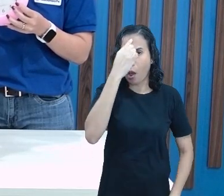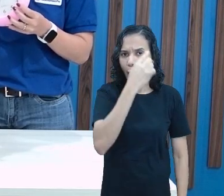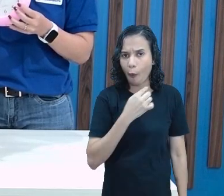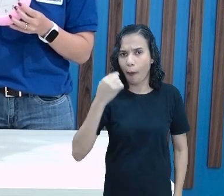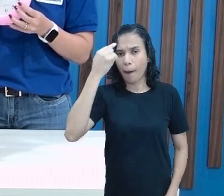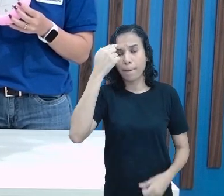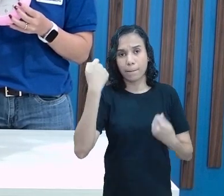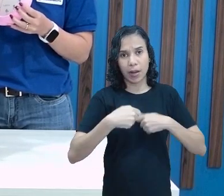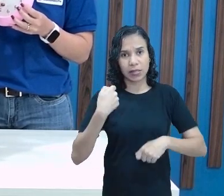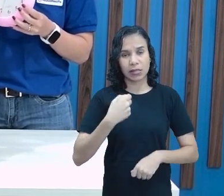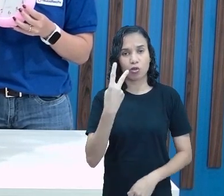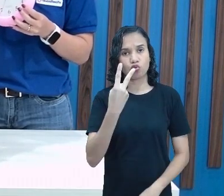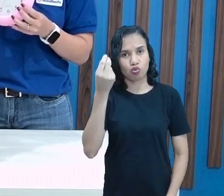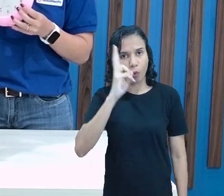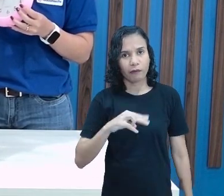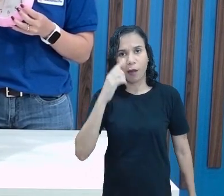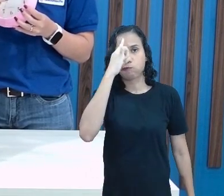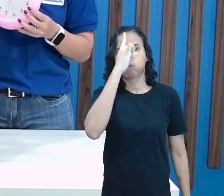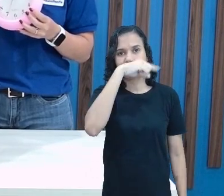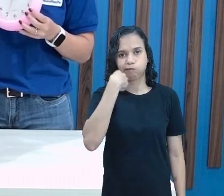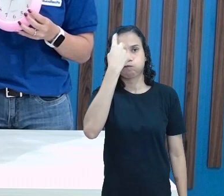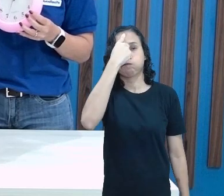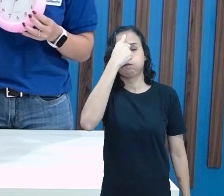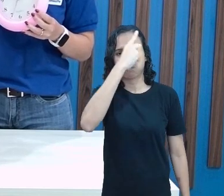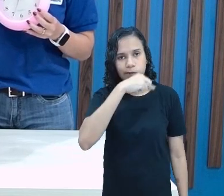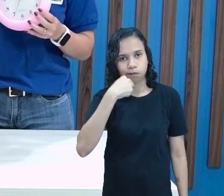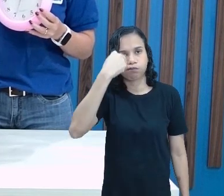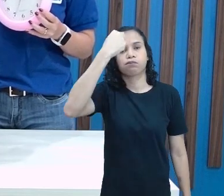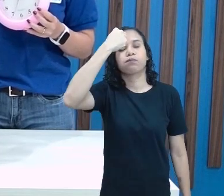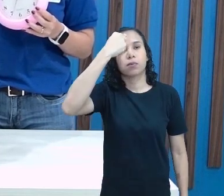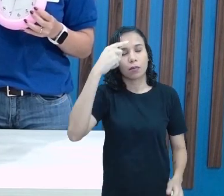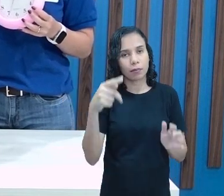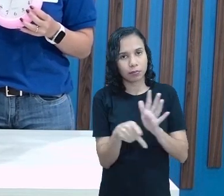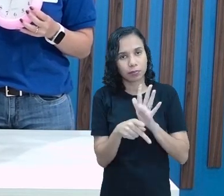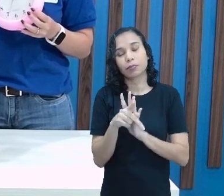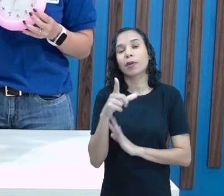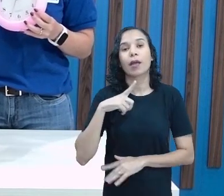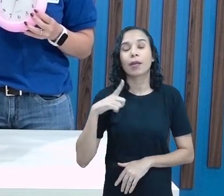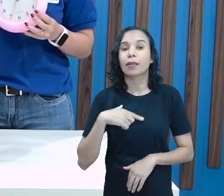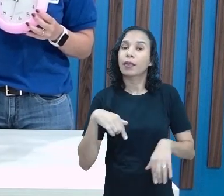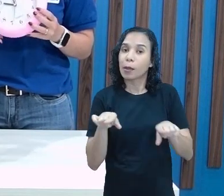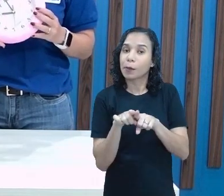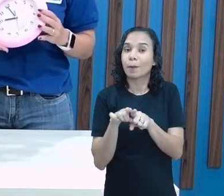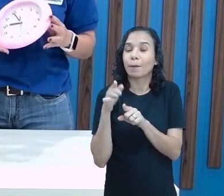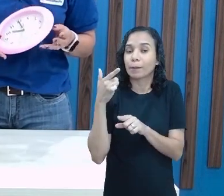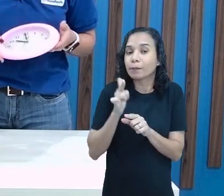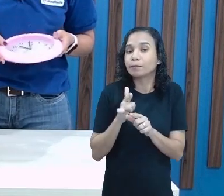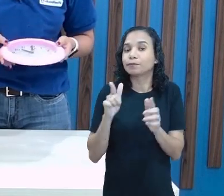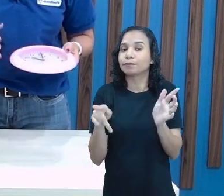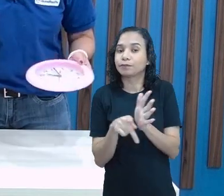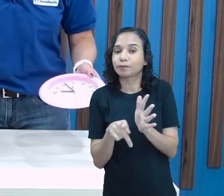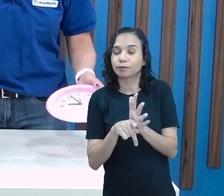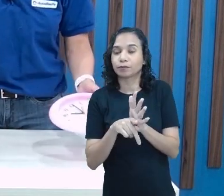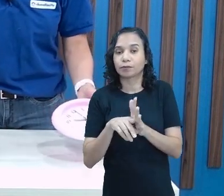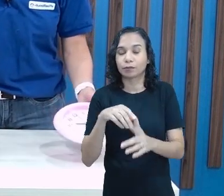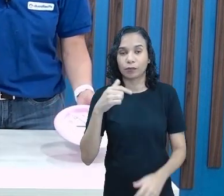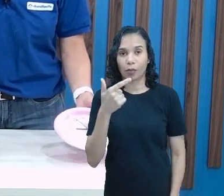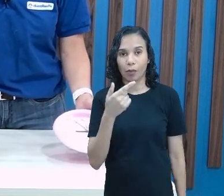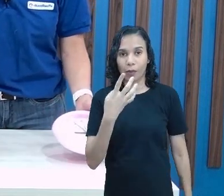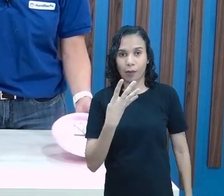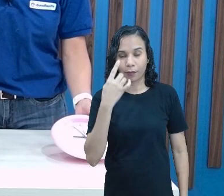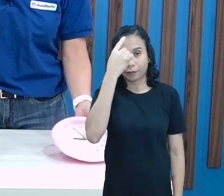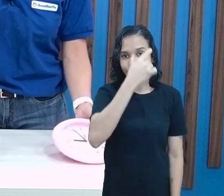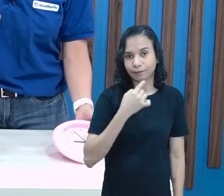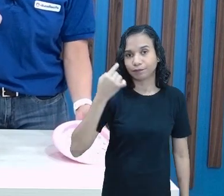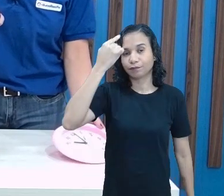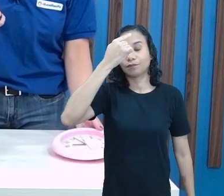dar 2 voltas aqui completas com o ponteiro das horas, né? E assim, marcar 24 horas, que